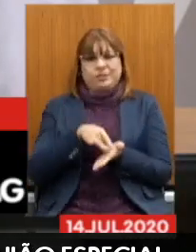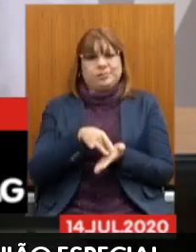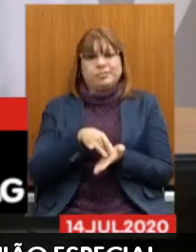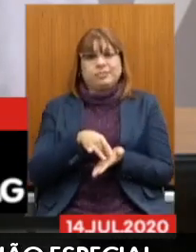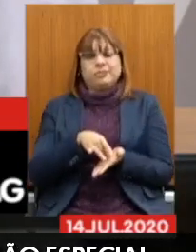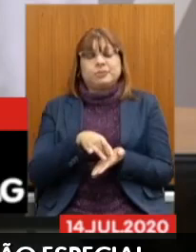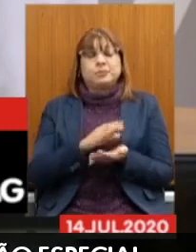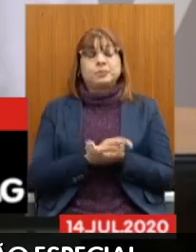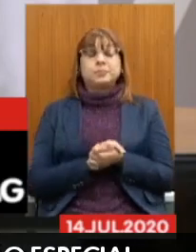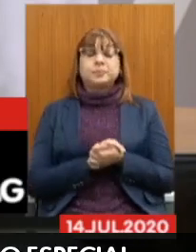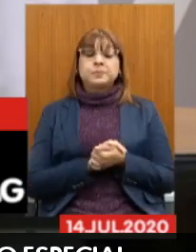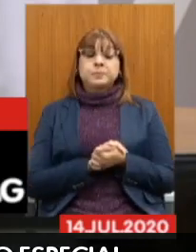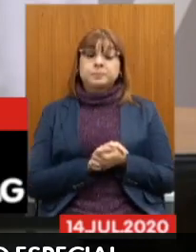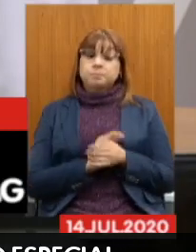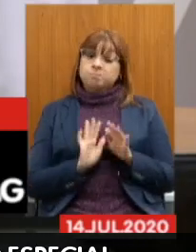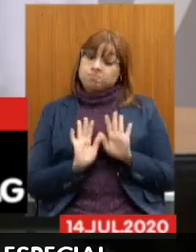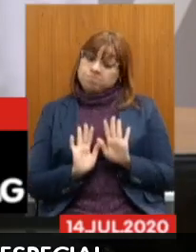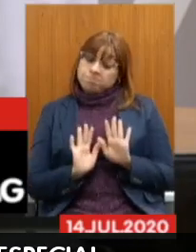No entanto,